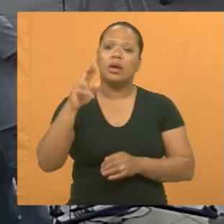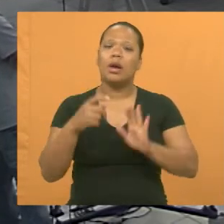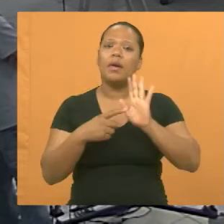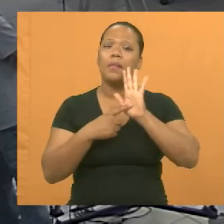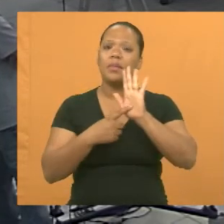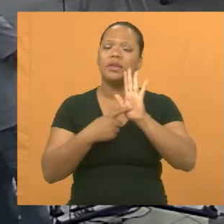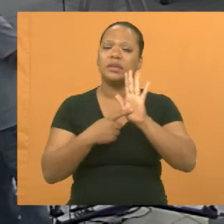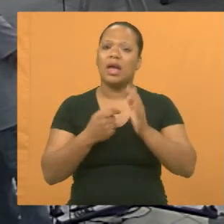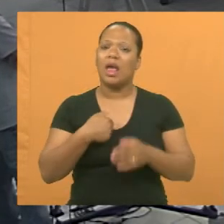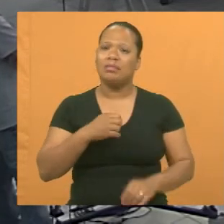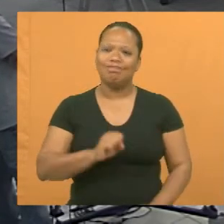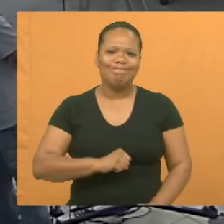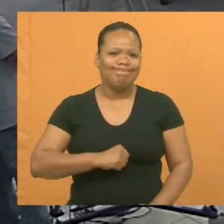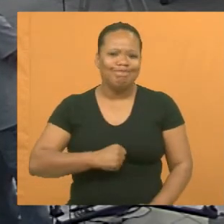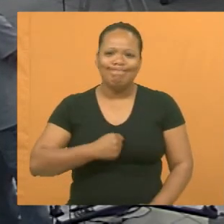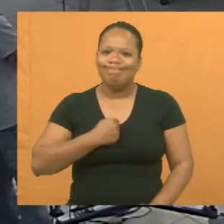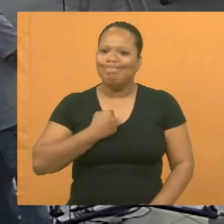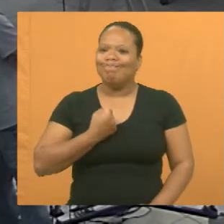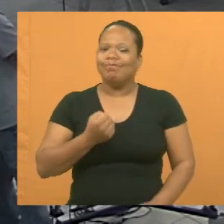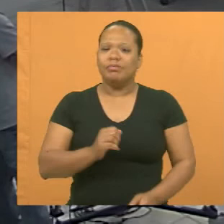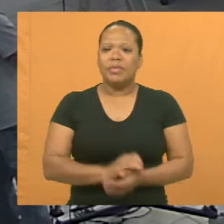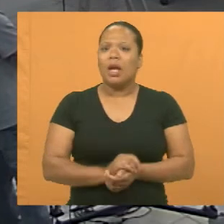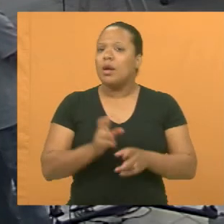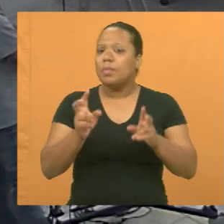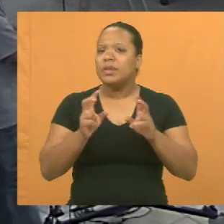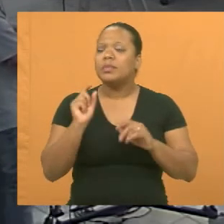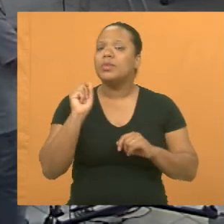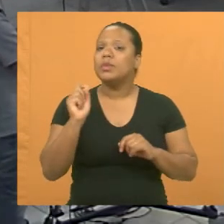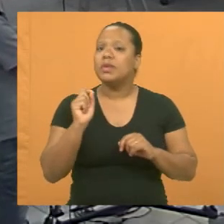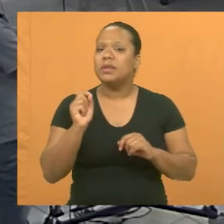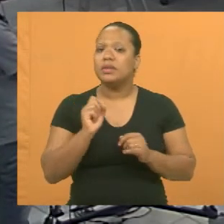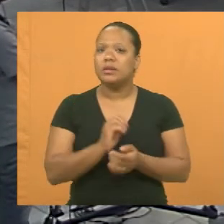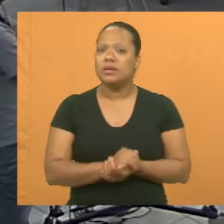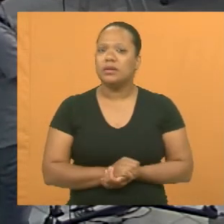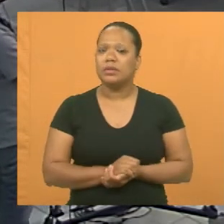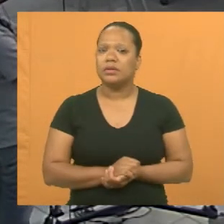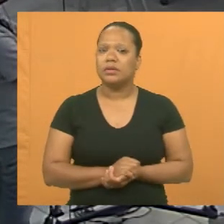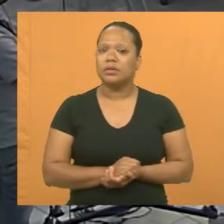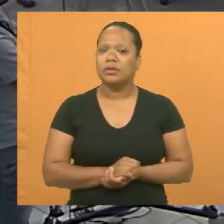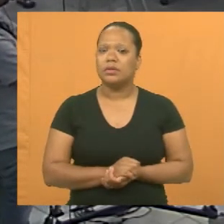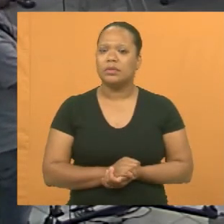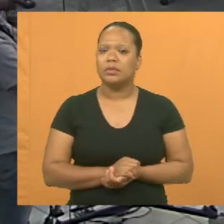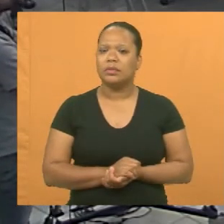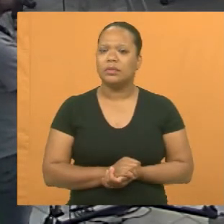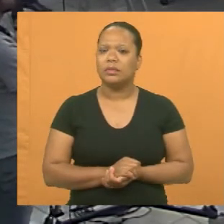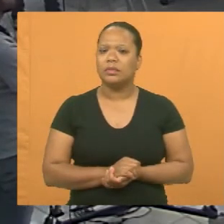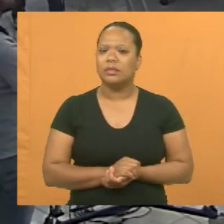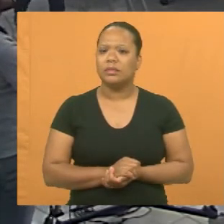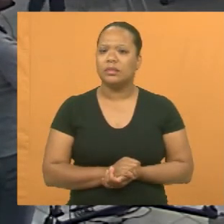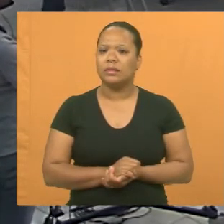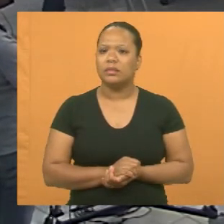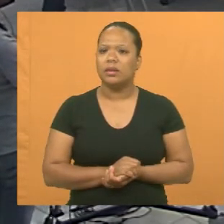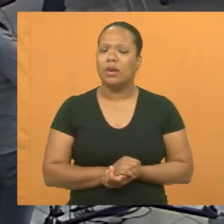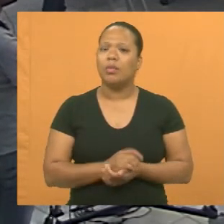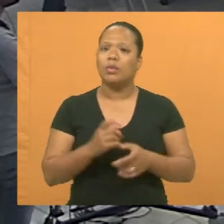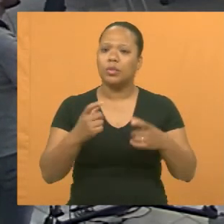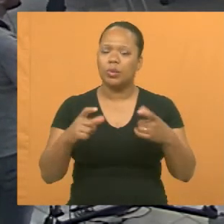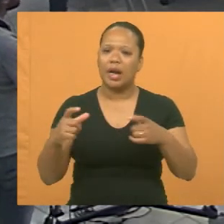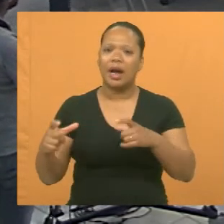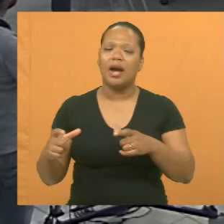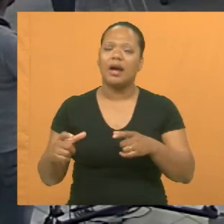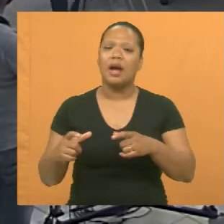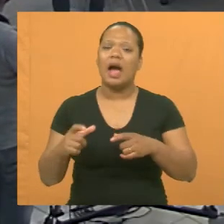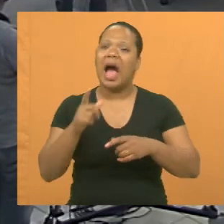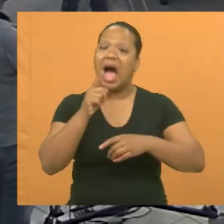mostrar a minha indignação. Por quê? Porque percebo o seguinte, existem muitas bocas de lobo,